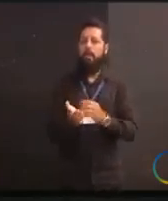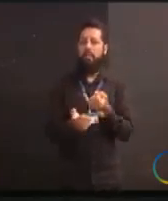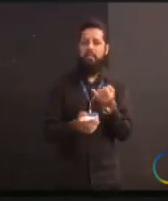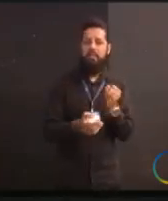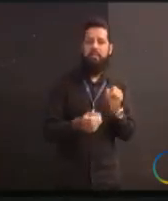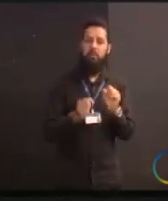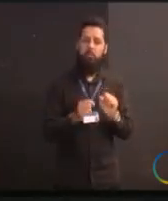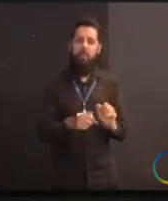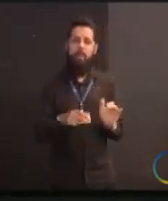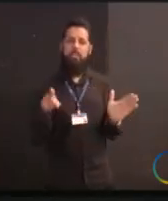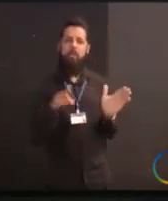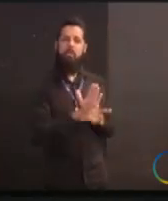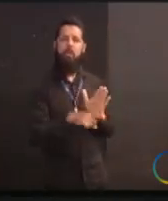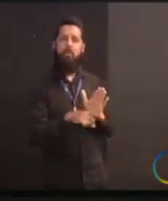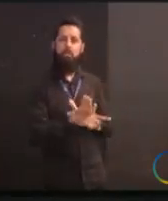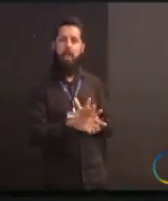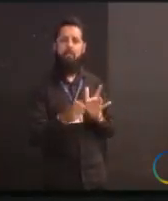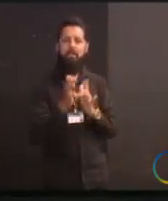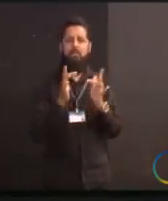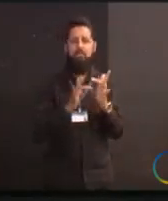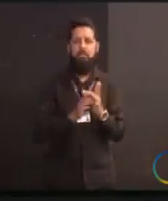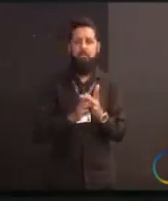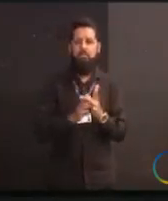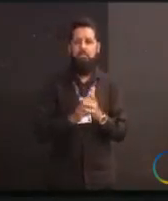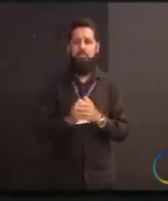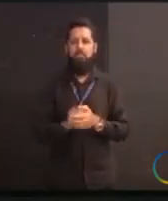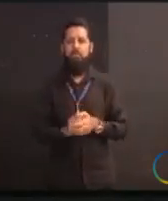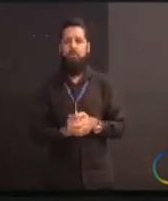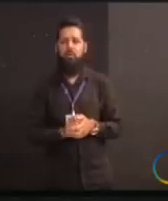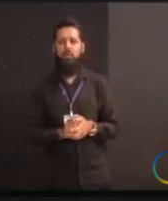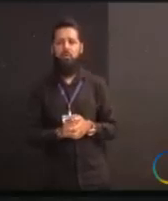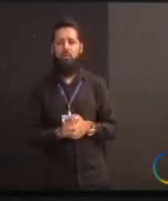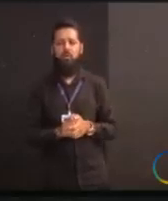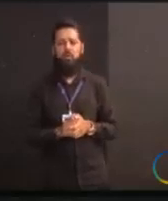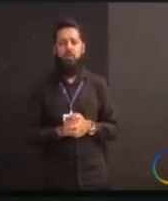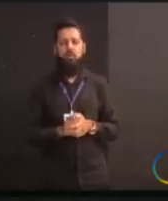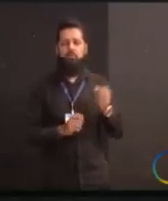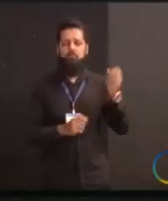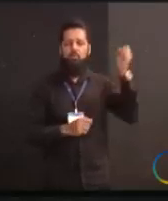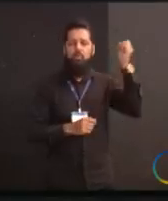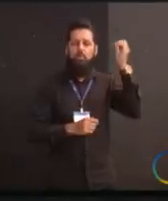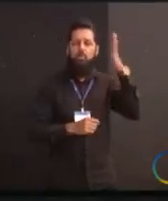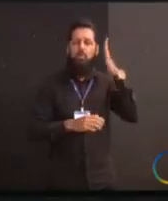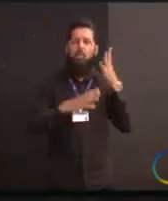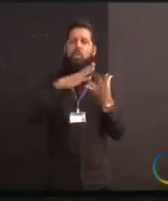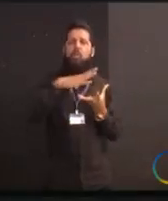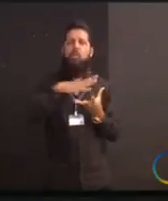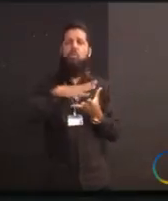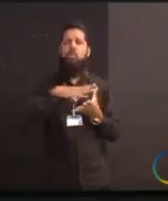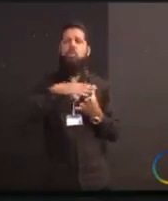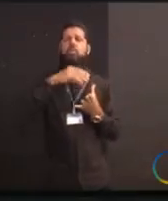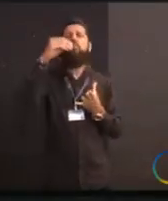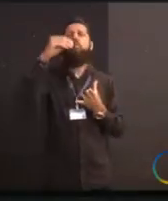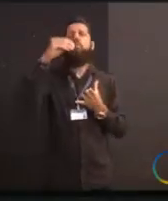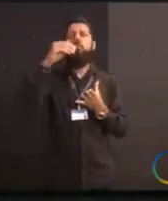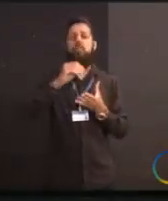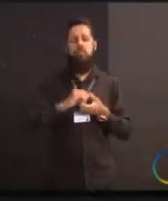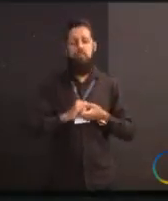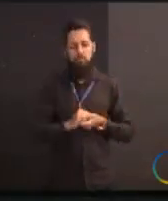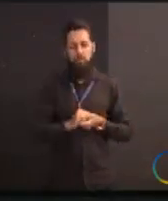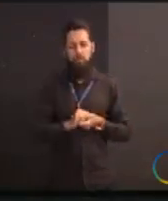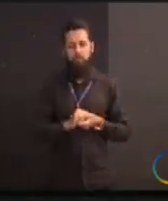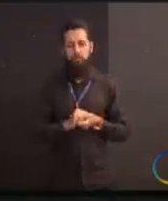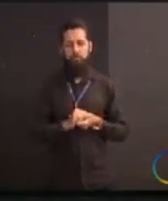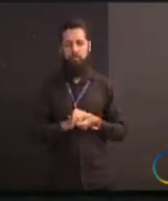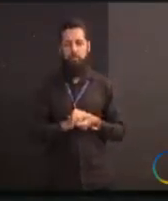o nosso movimento, eu acho que ele responderia mais ou menos assim: os espíritas